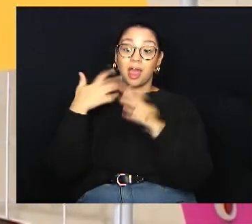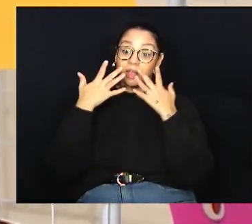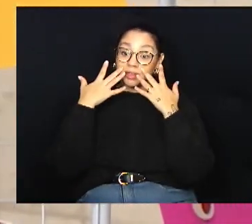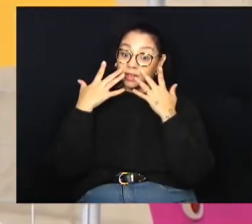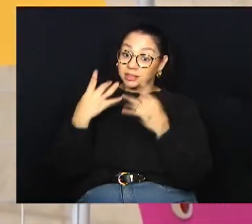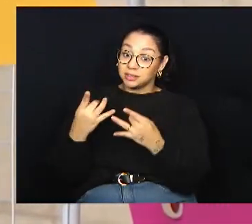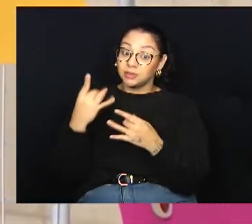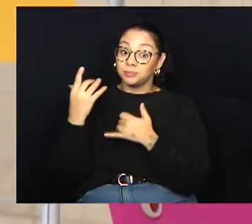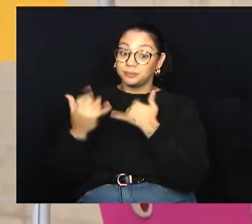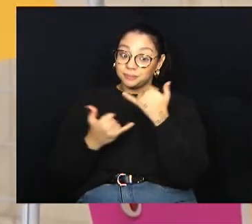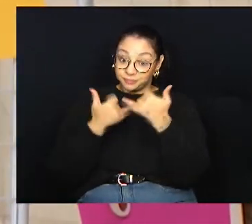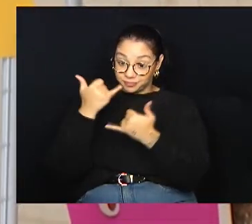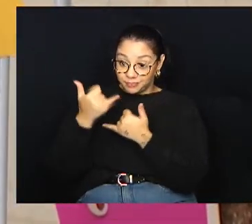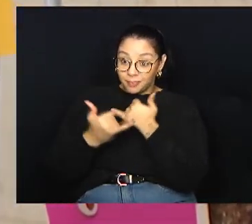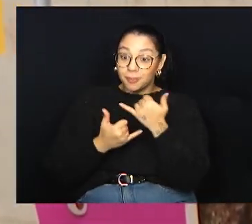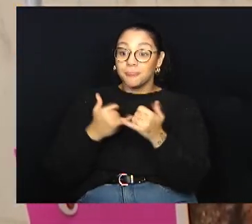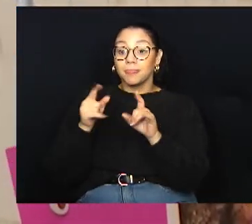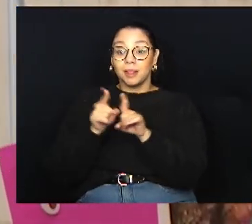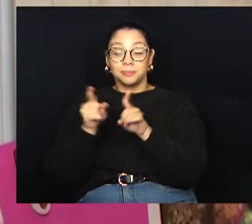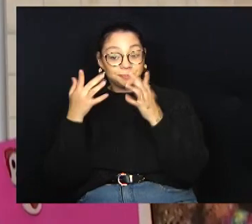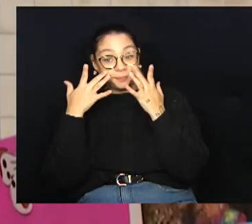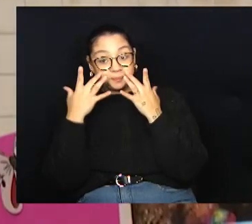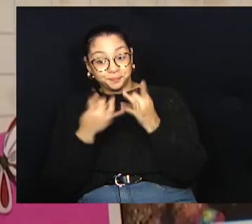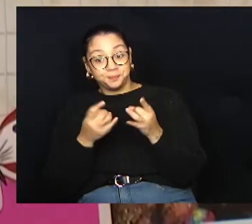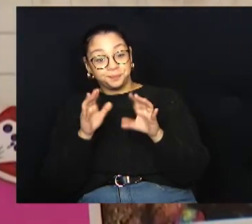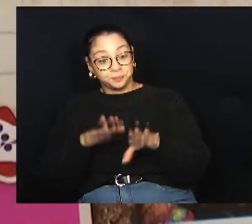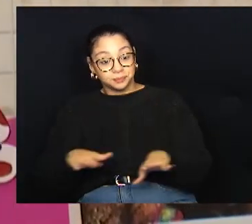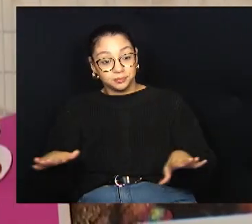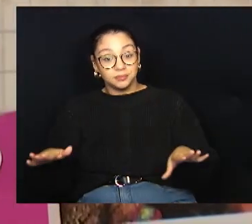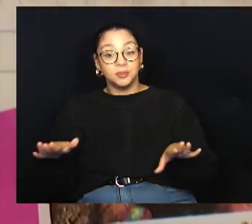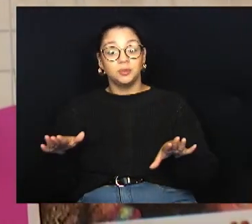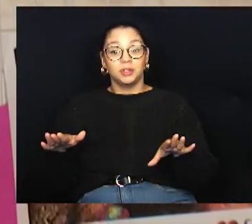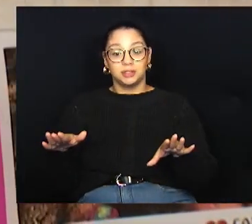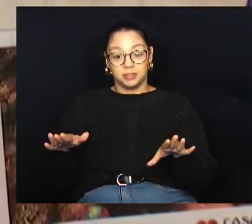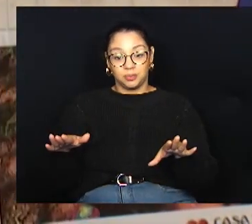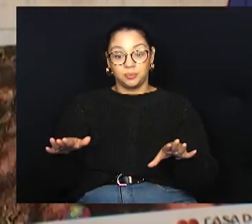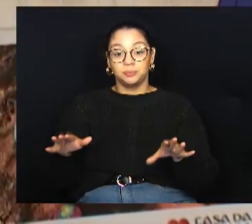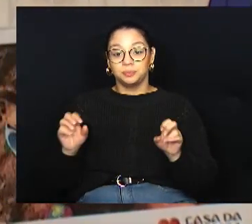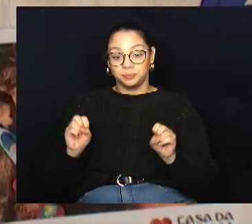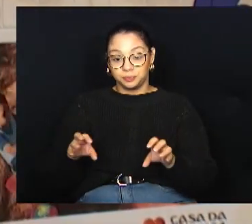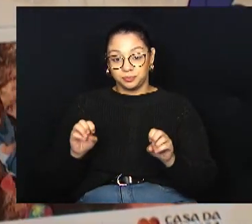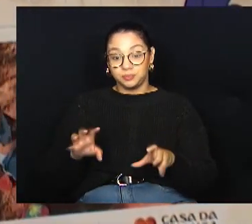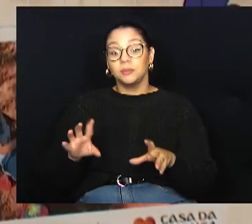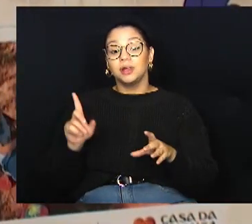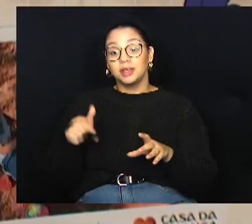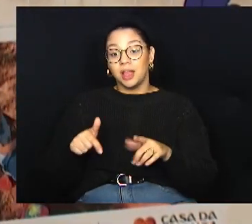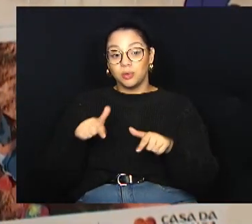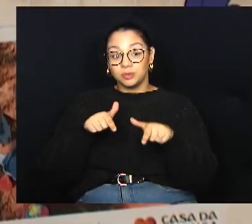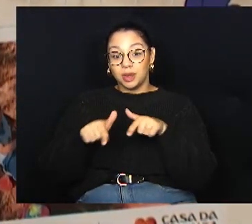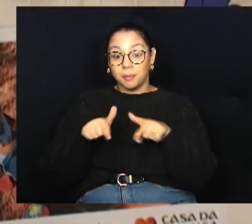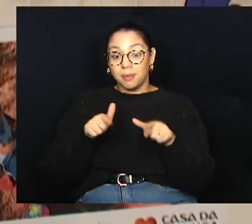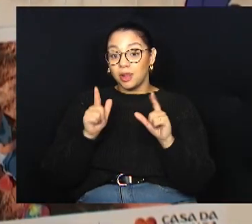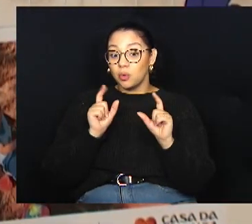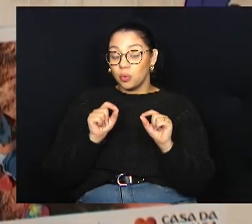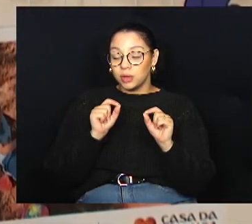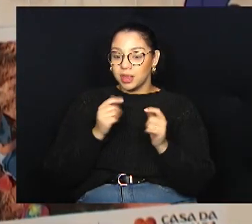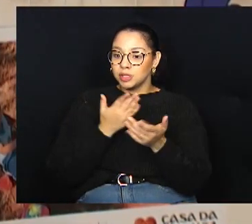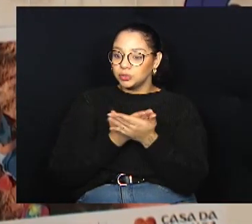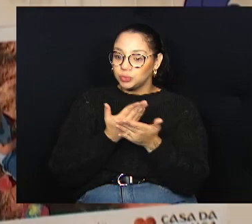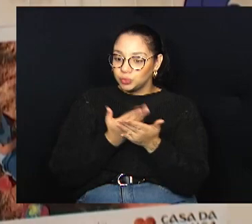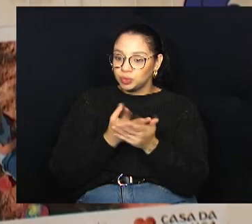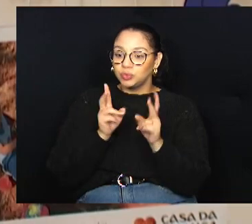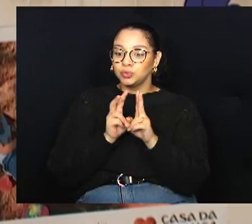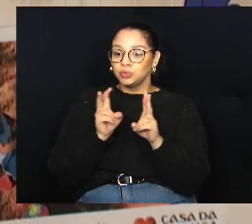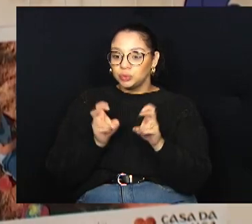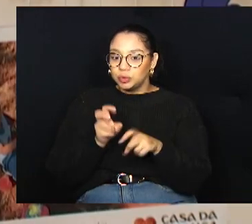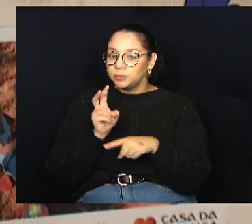chamando a atenção para a educação infantil, onde tem todo um trabalho, tem todo um estudo, tem todo o